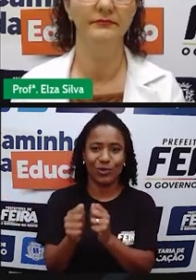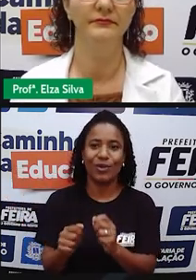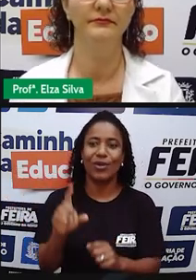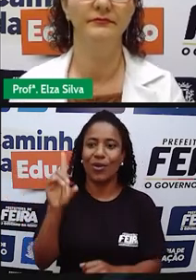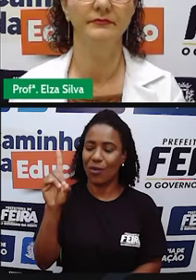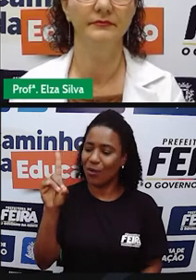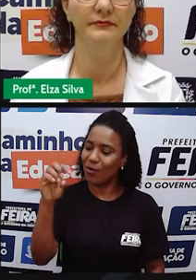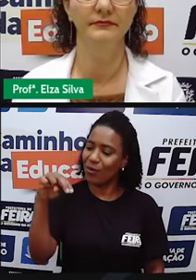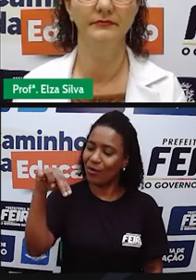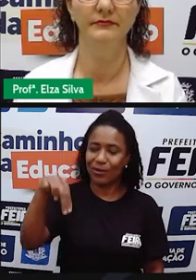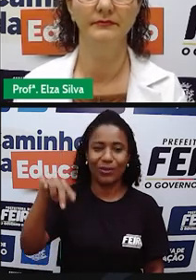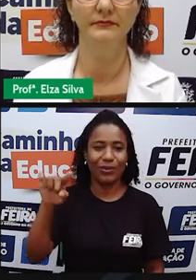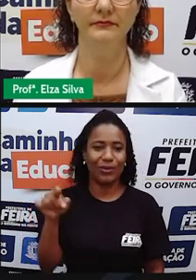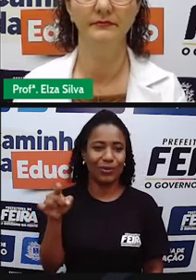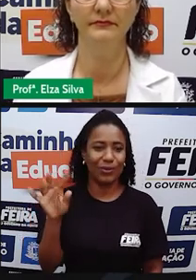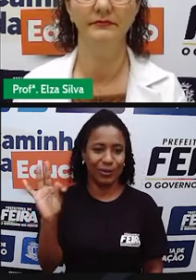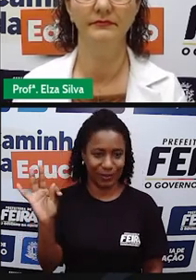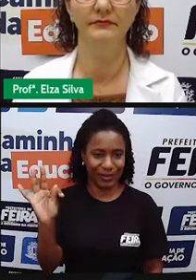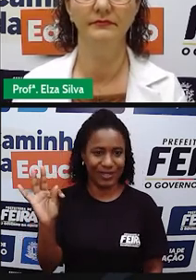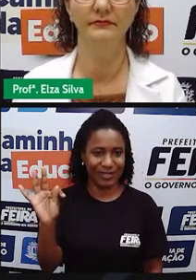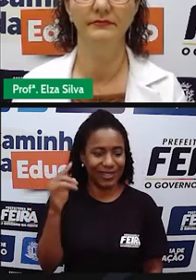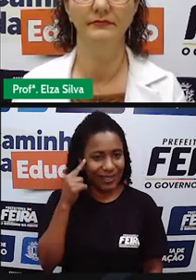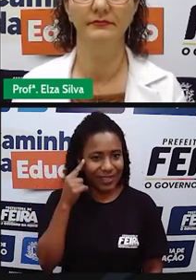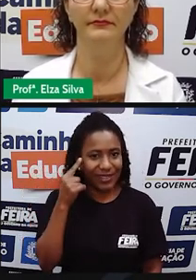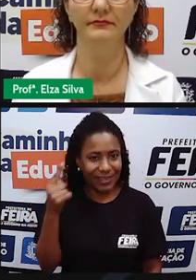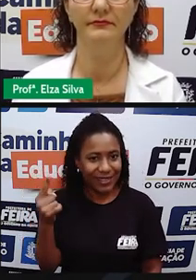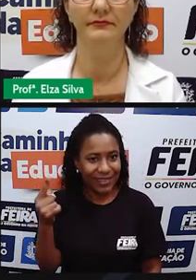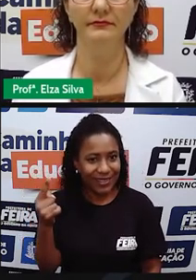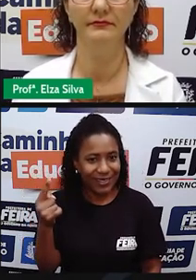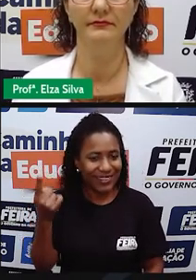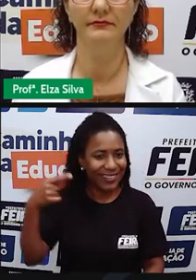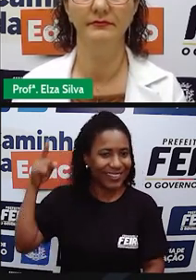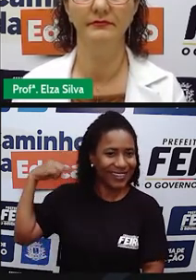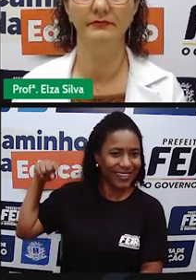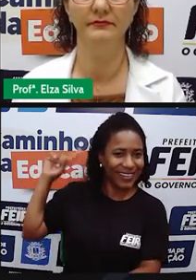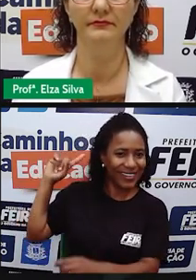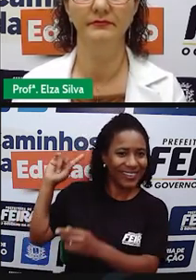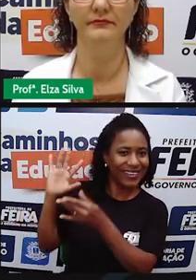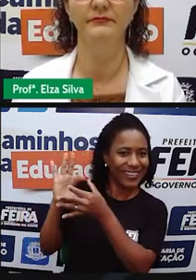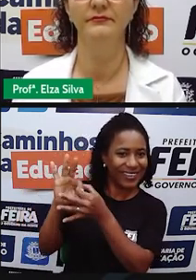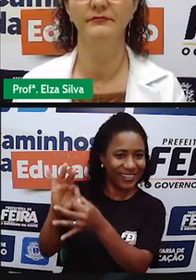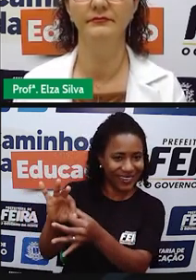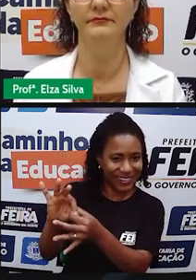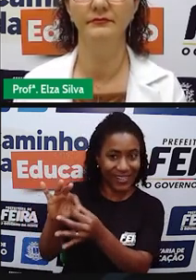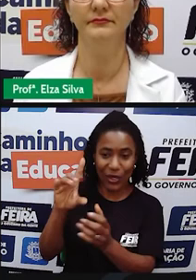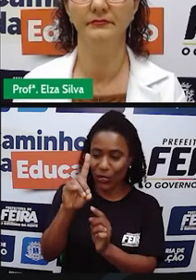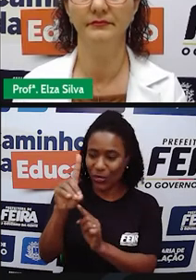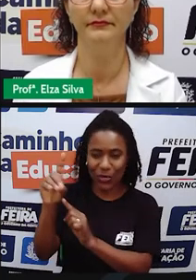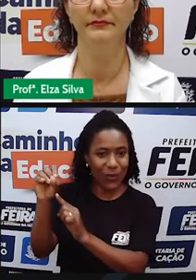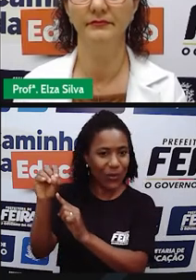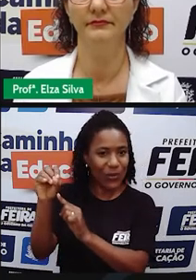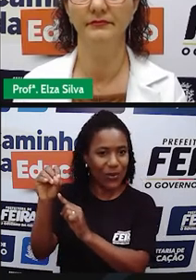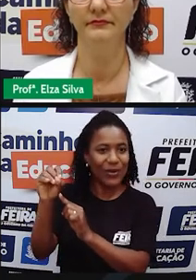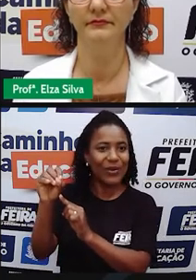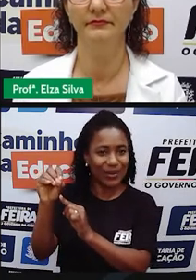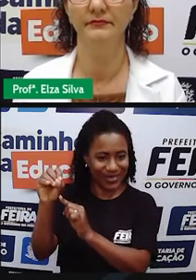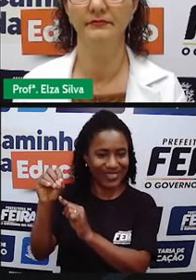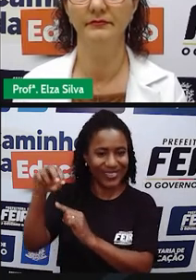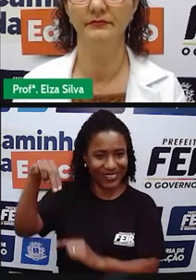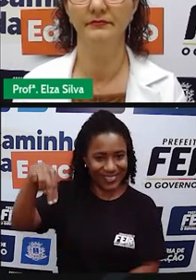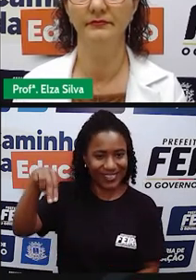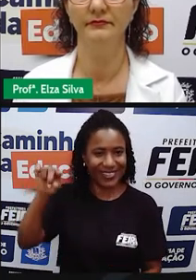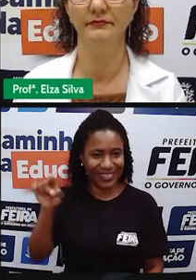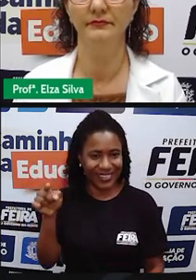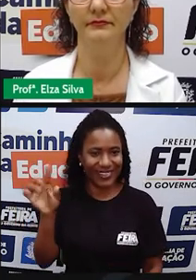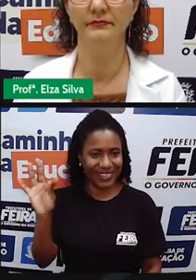o don't para negar? Iremos estar utilizando ele aqui também no formato do imperativo. Então, para